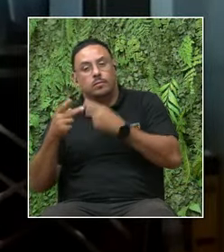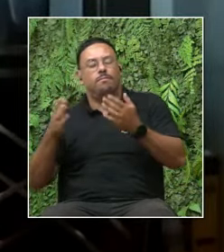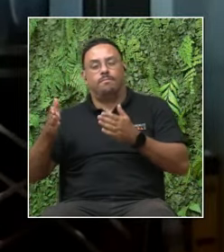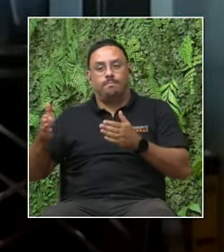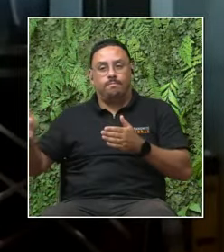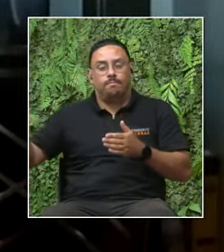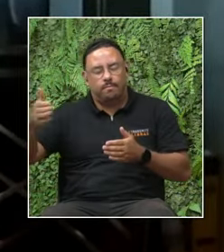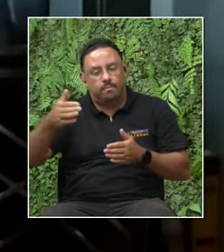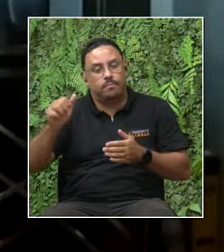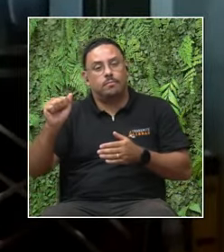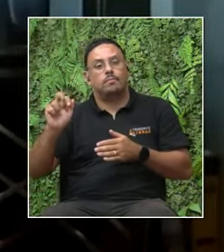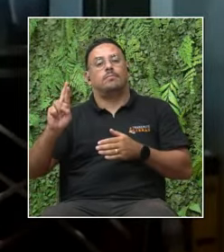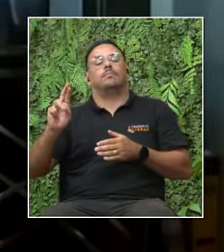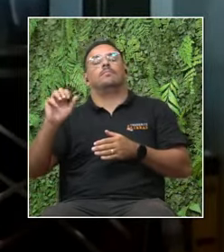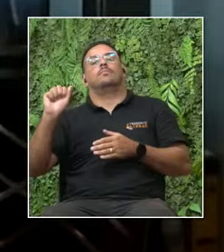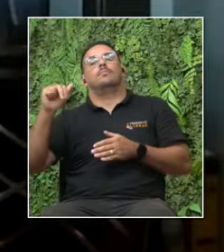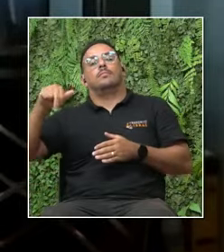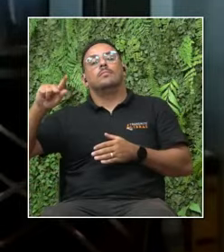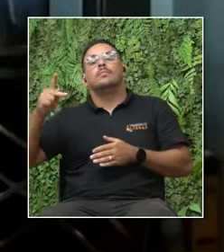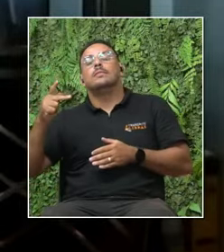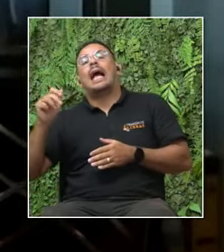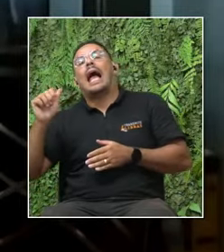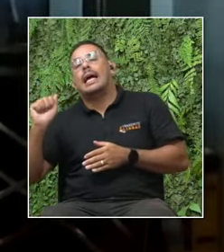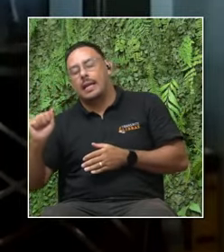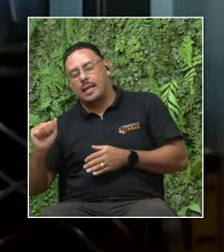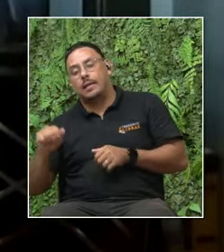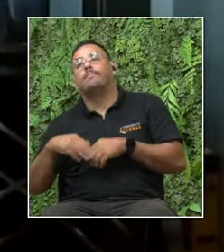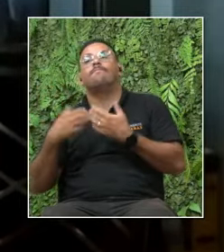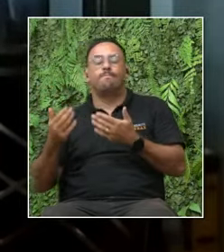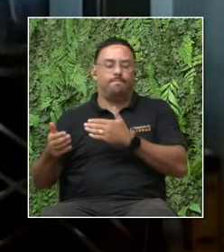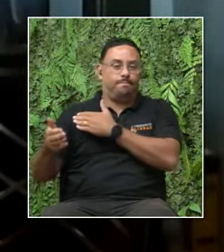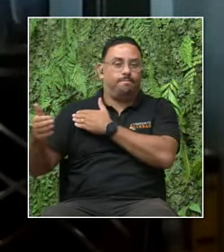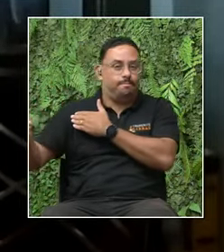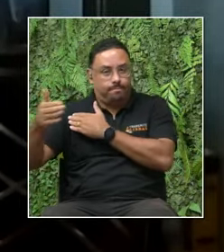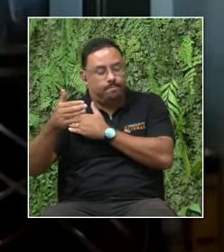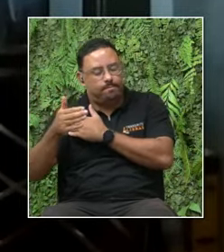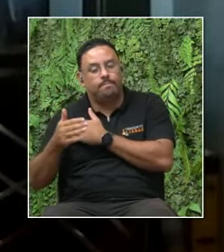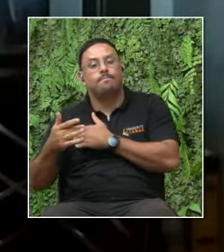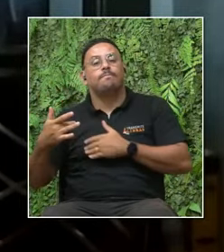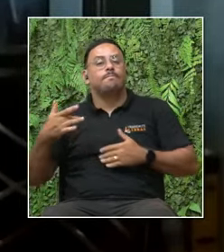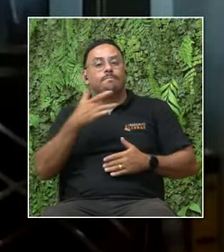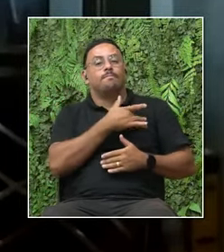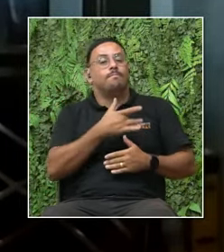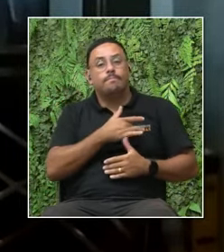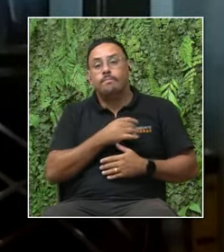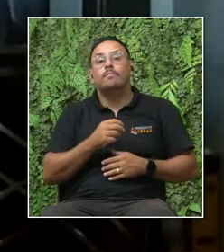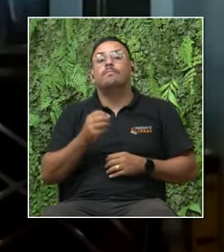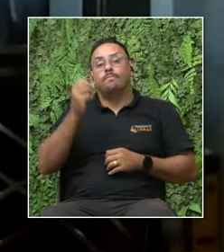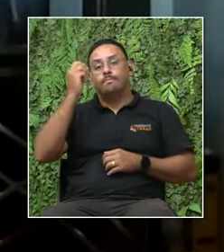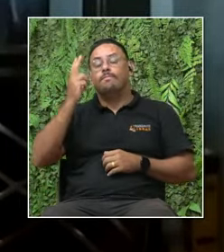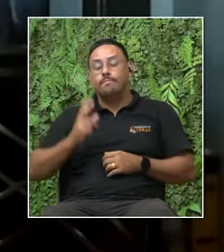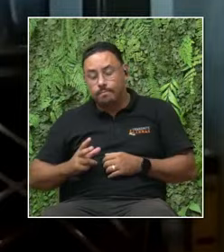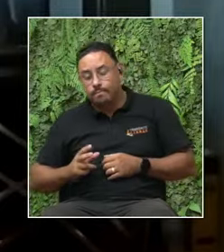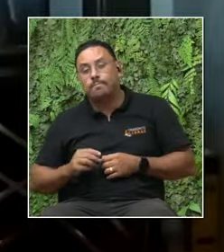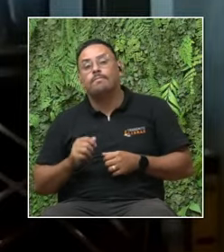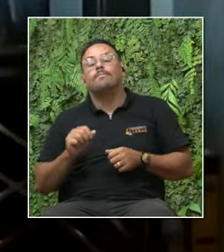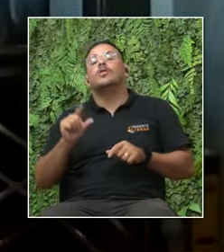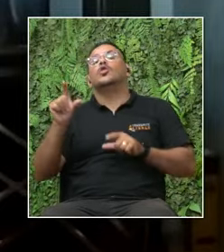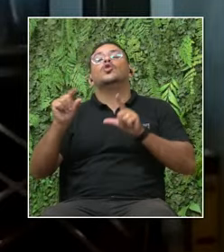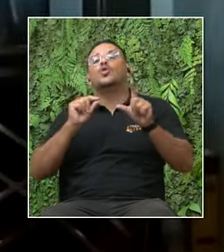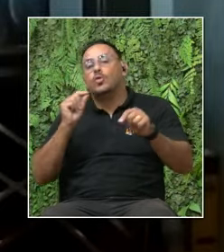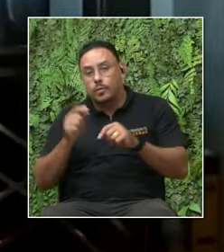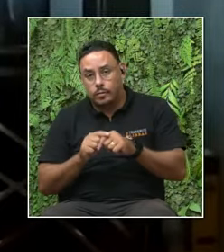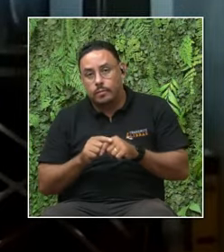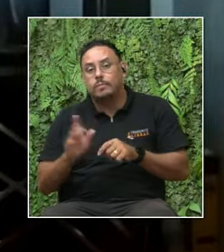e entre Arana e o lateral argentino então o Cruzeiro inteligentemente faz uma opção é claro que